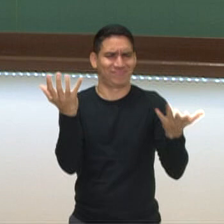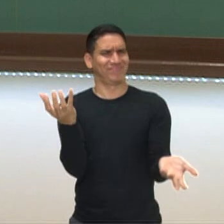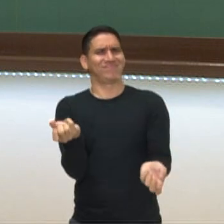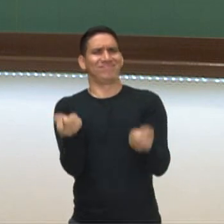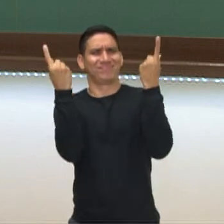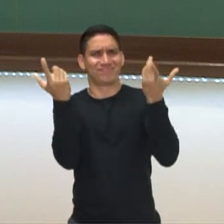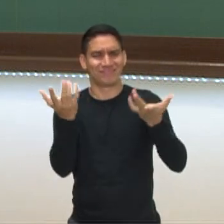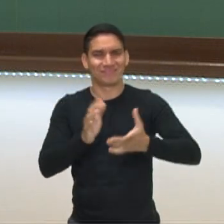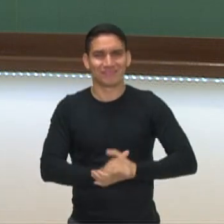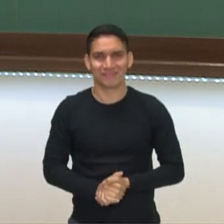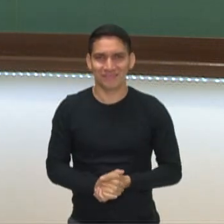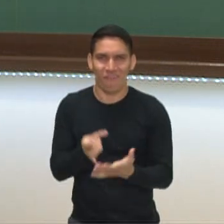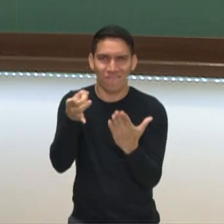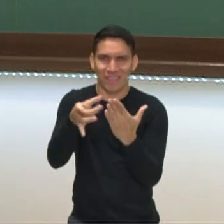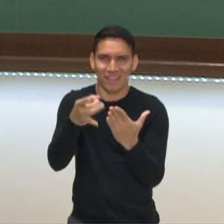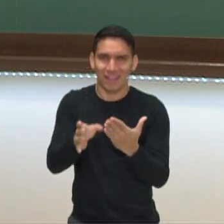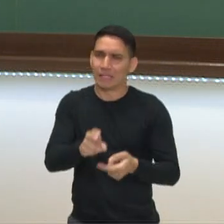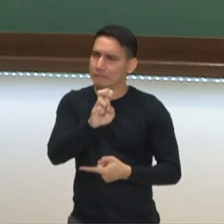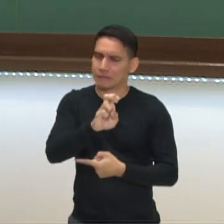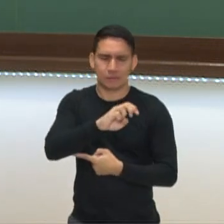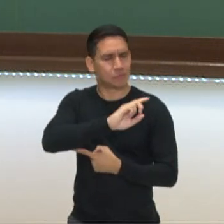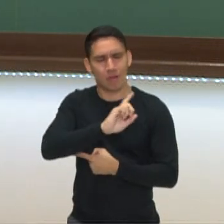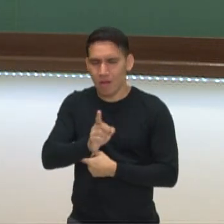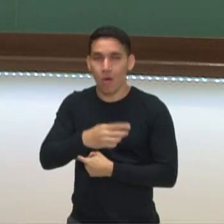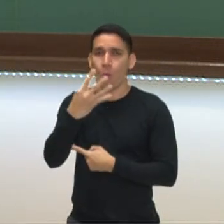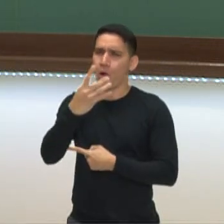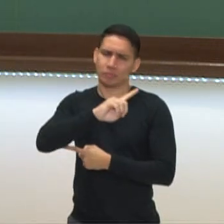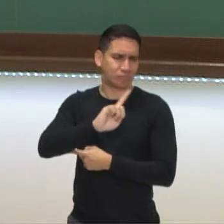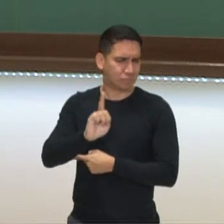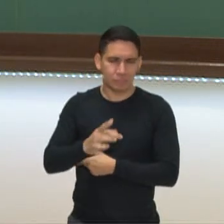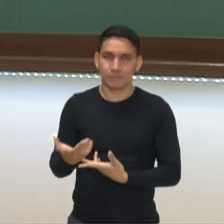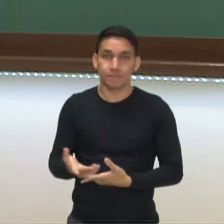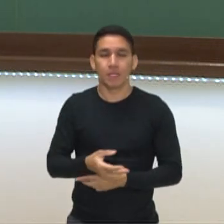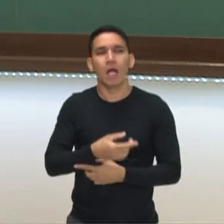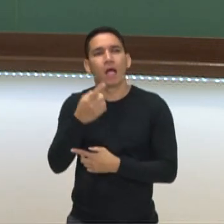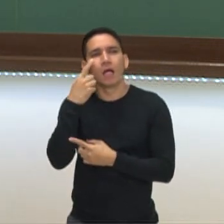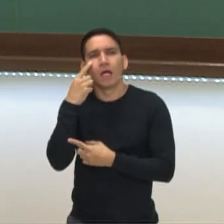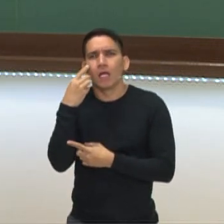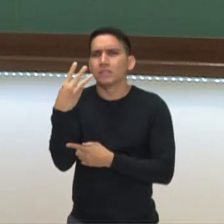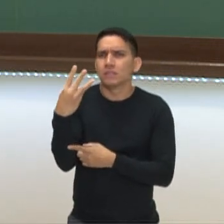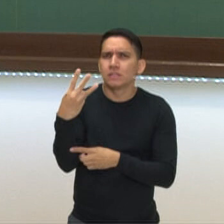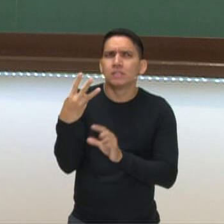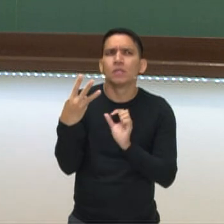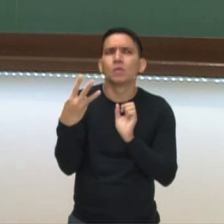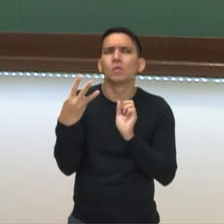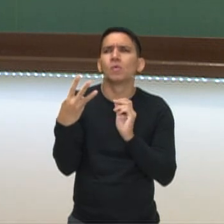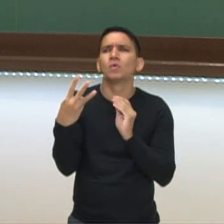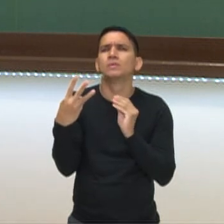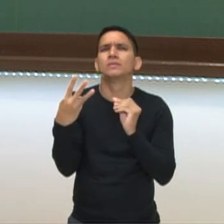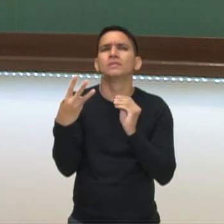não acende também. Então, 5 não acende, a 4 não acende, a 3